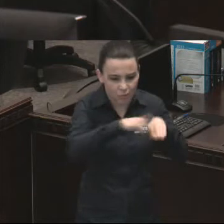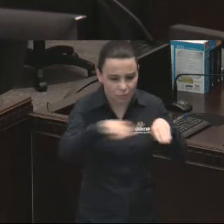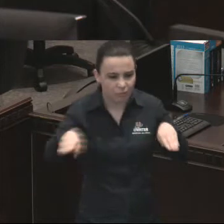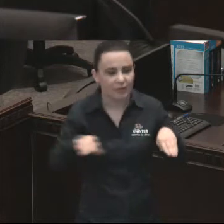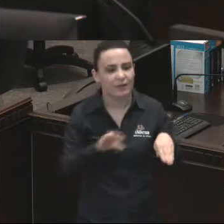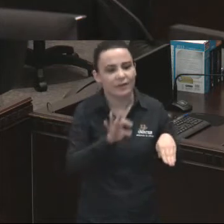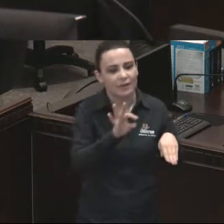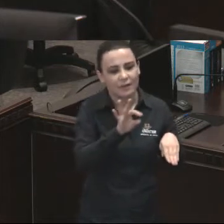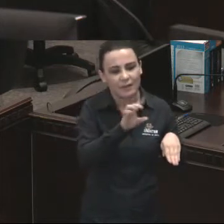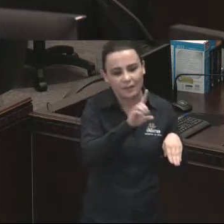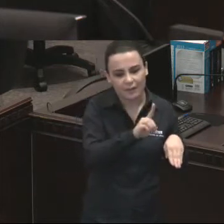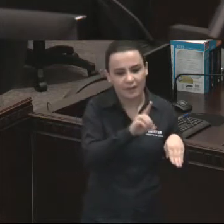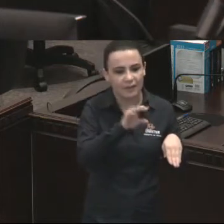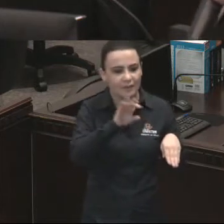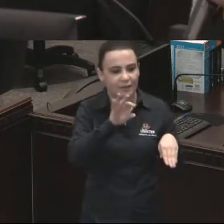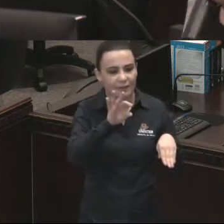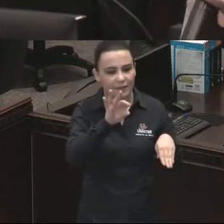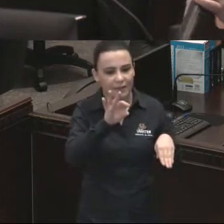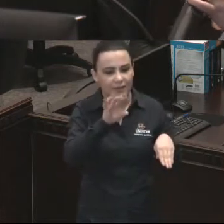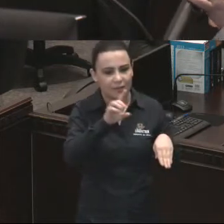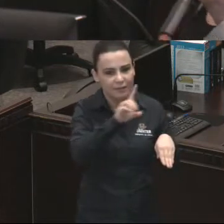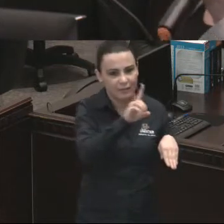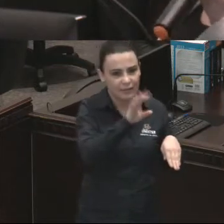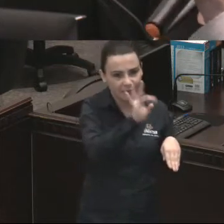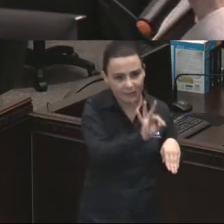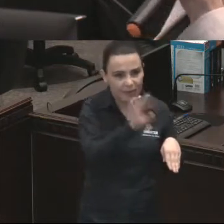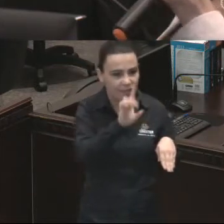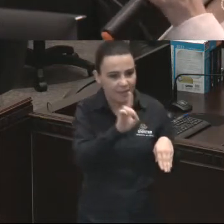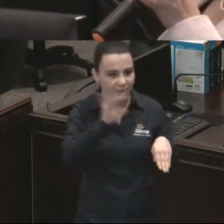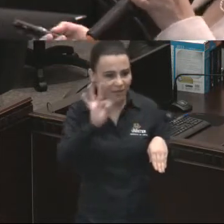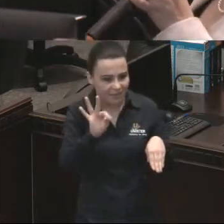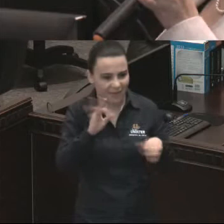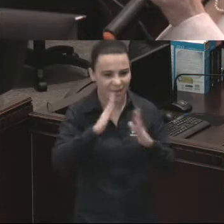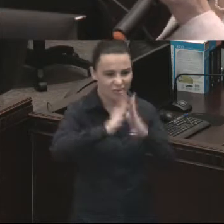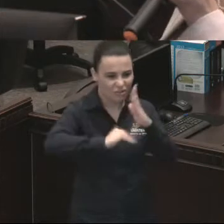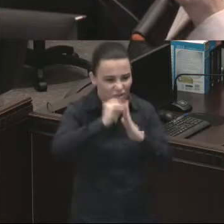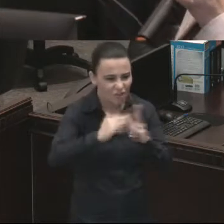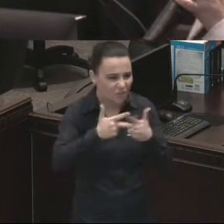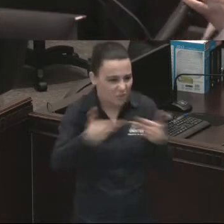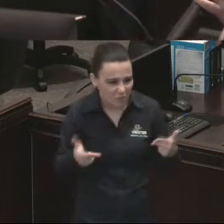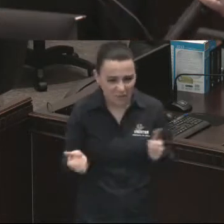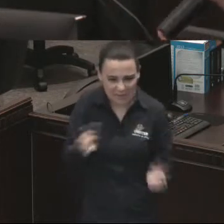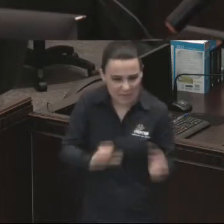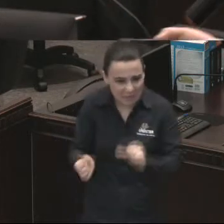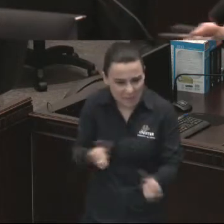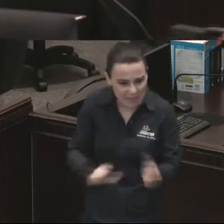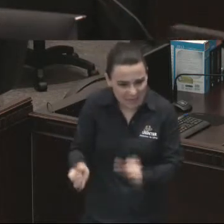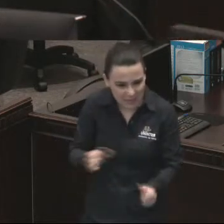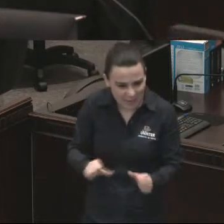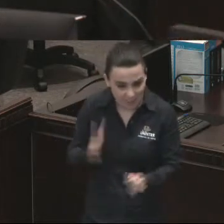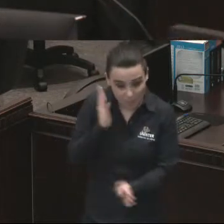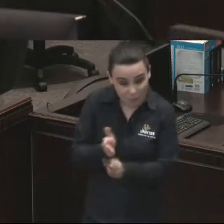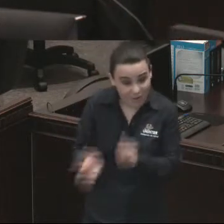tintas anti-incrustantes de navio, e eles começaram, então, a aparecer os dois sexos nos animais.